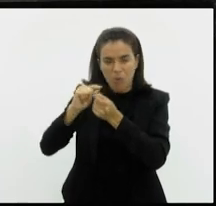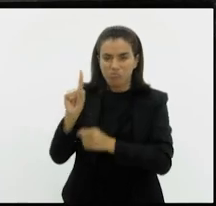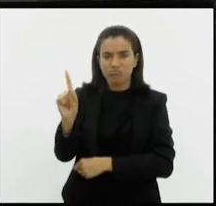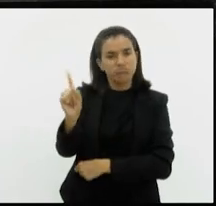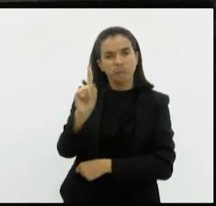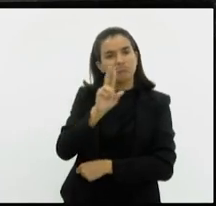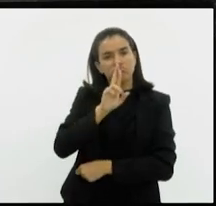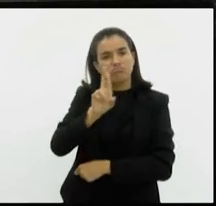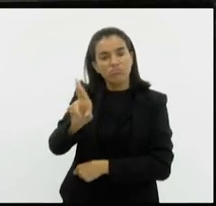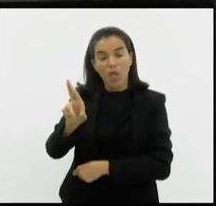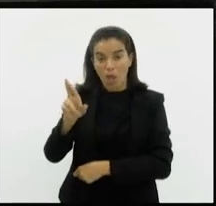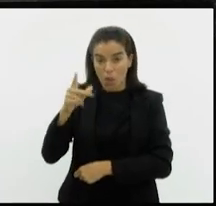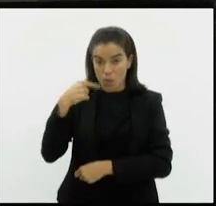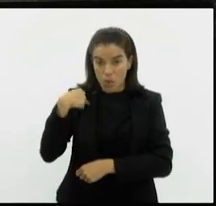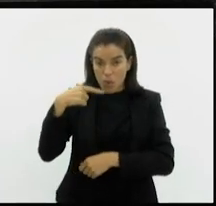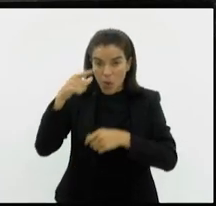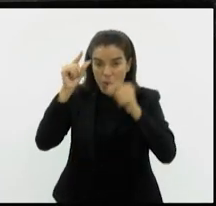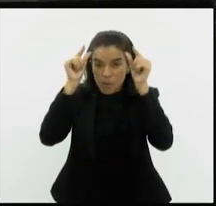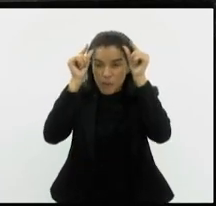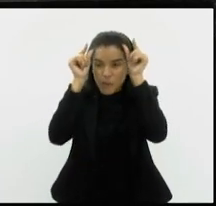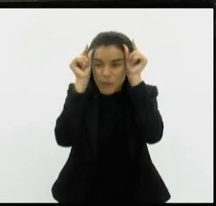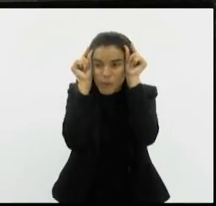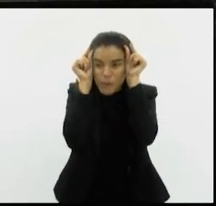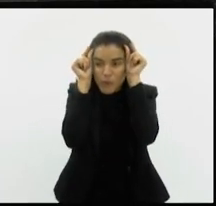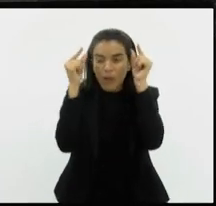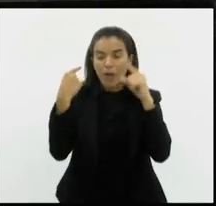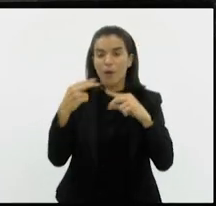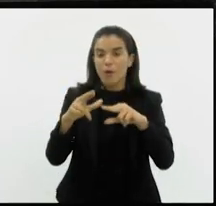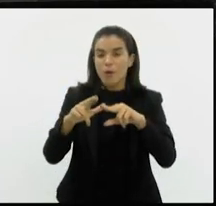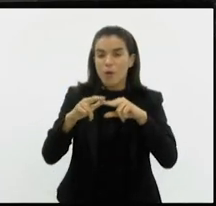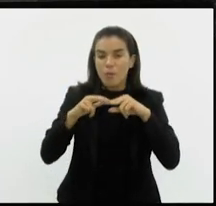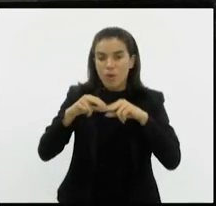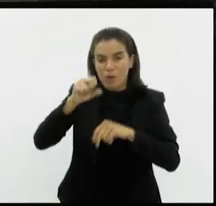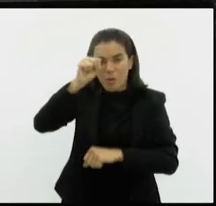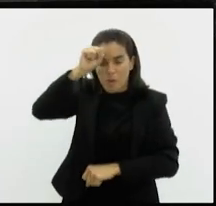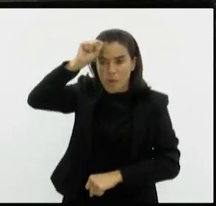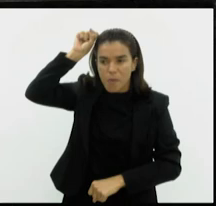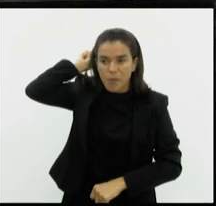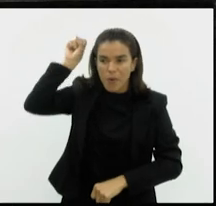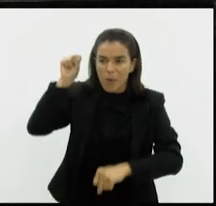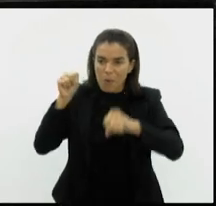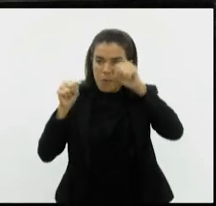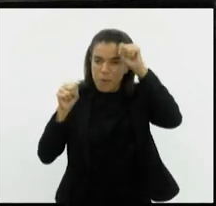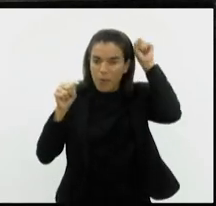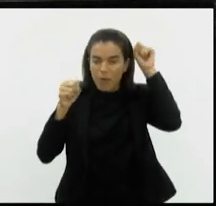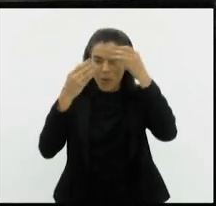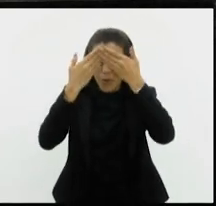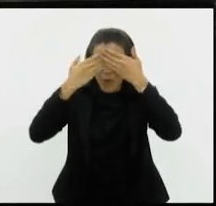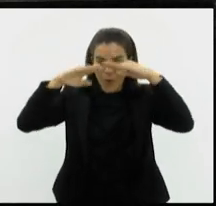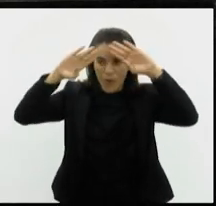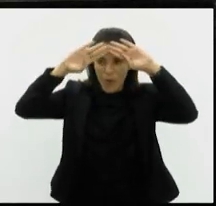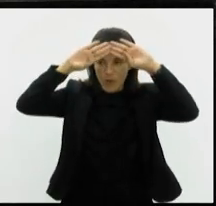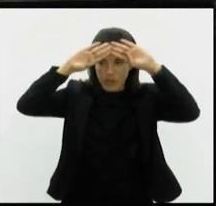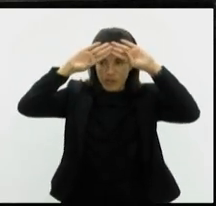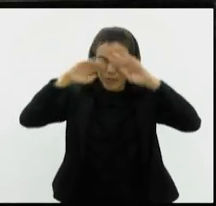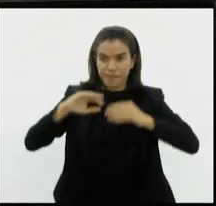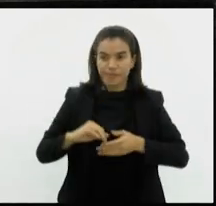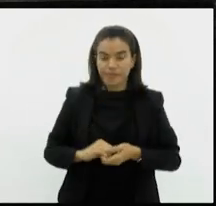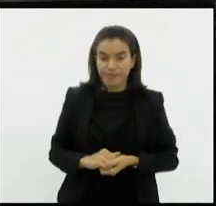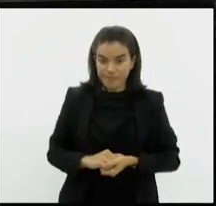piolho Eu estou com cabelo curto pelo fato de ter feito a iniciação os orich aí